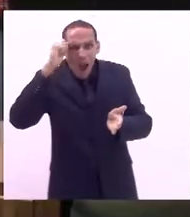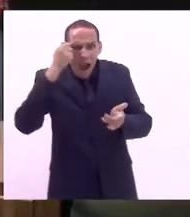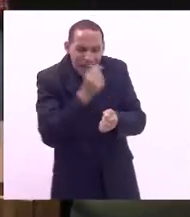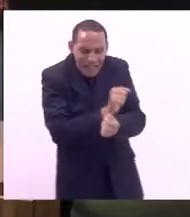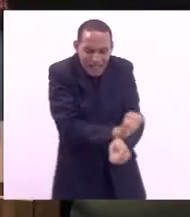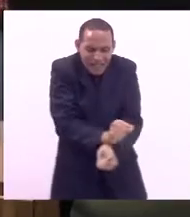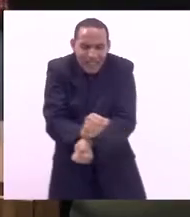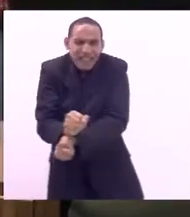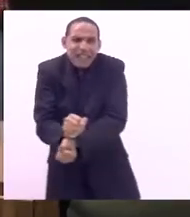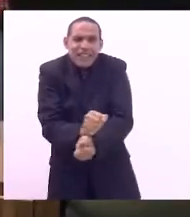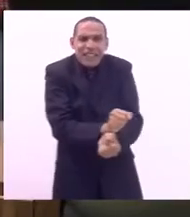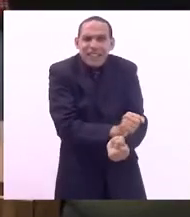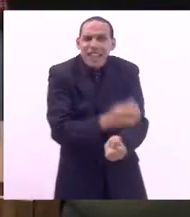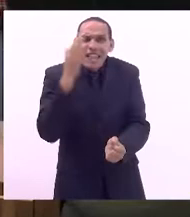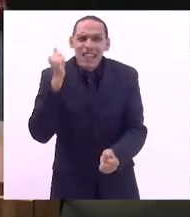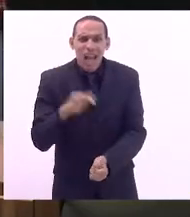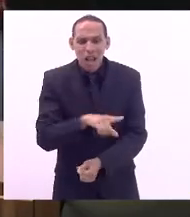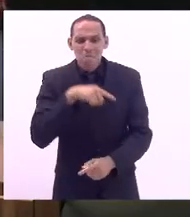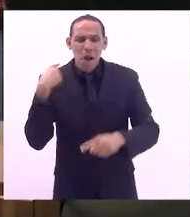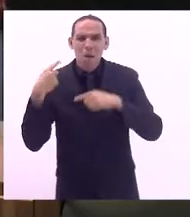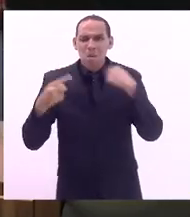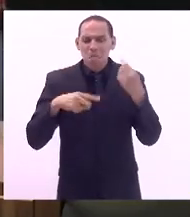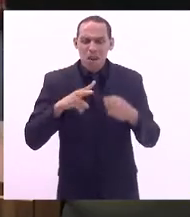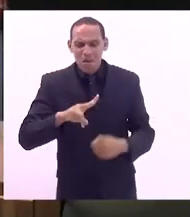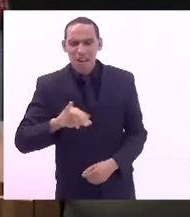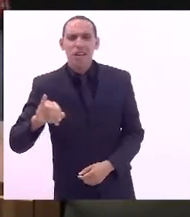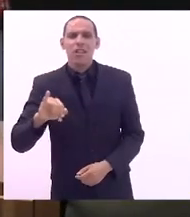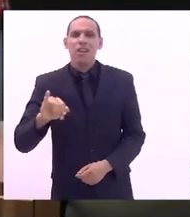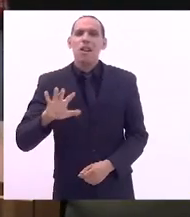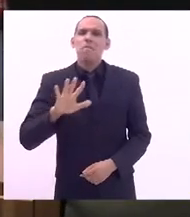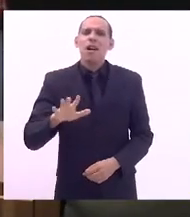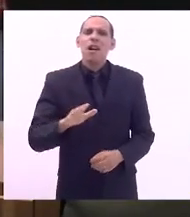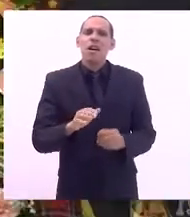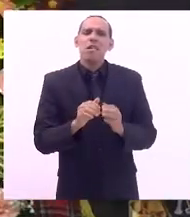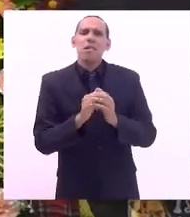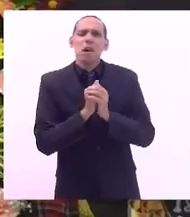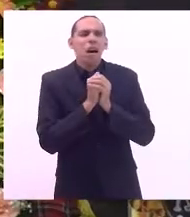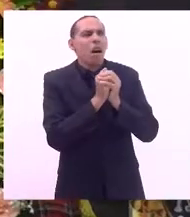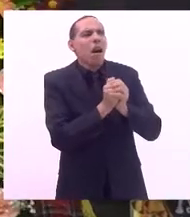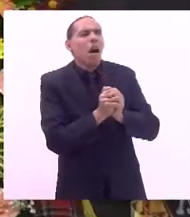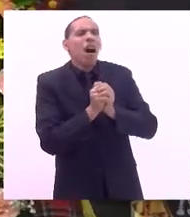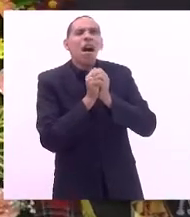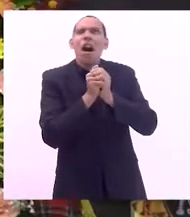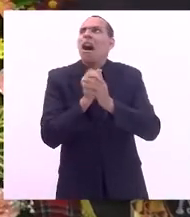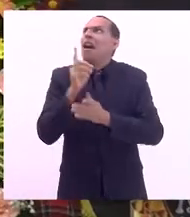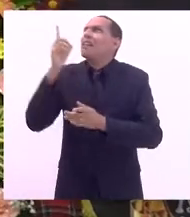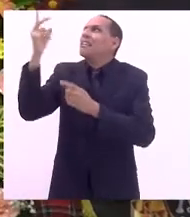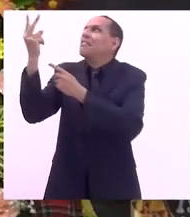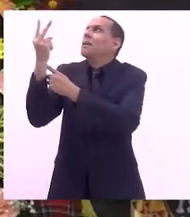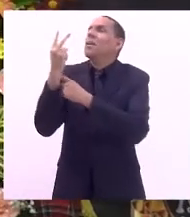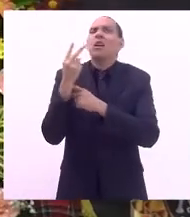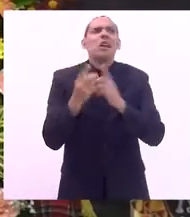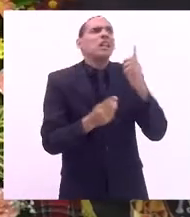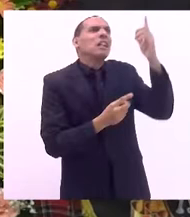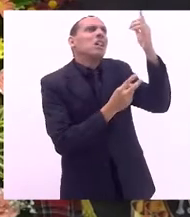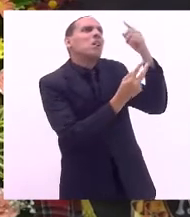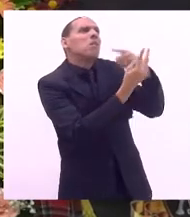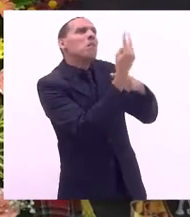mesmo sabendo que ia morrer e eles aclamavam ser superior o